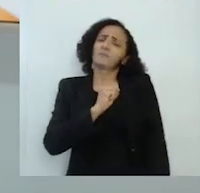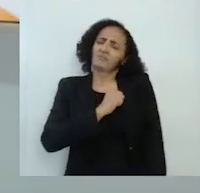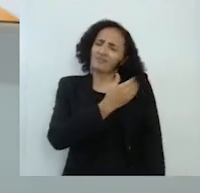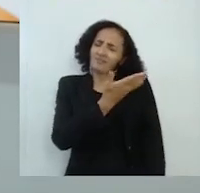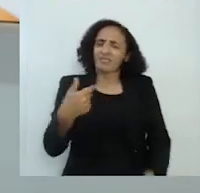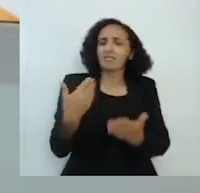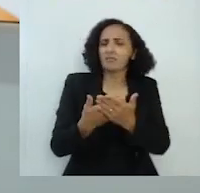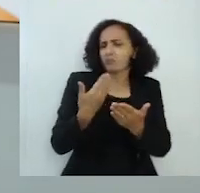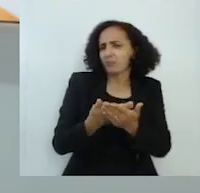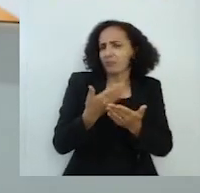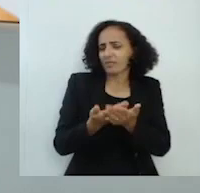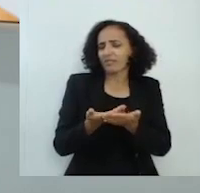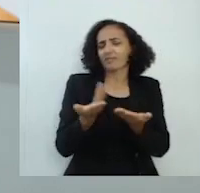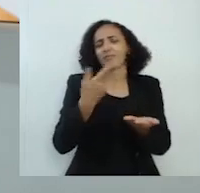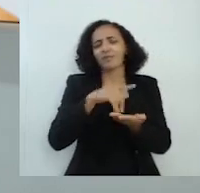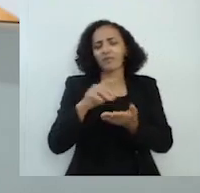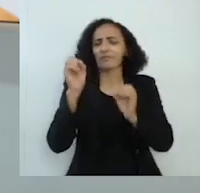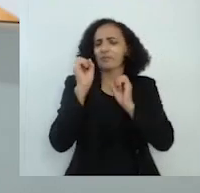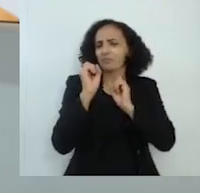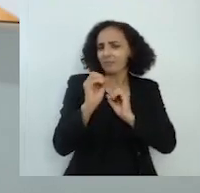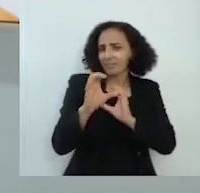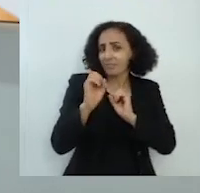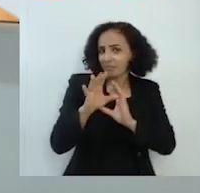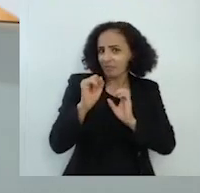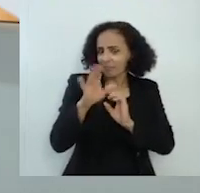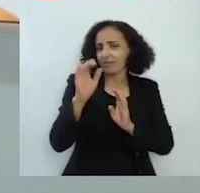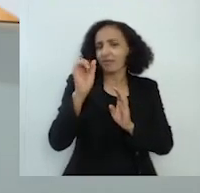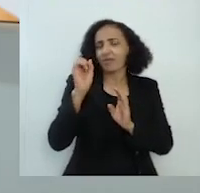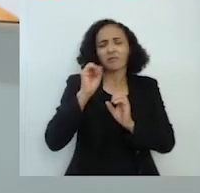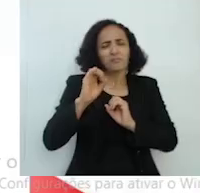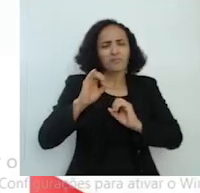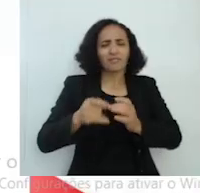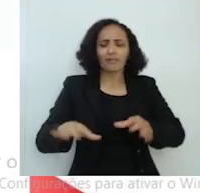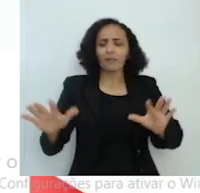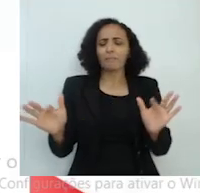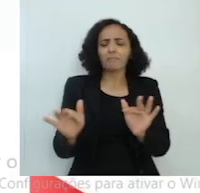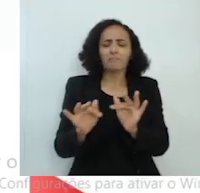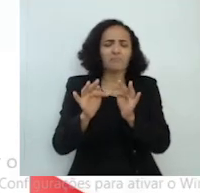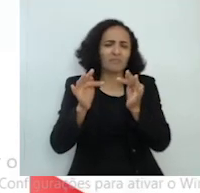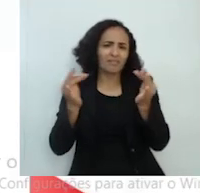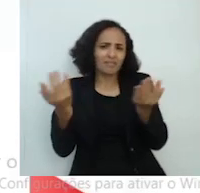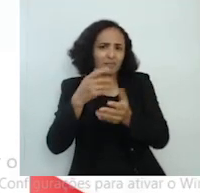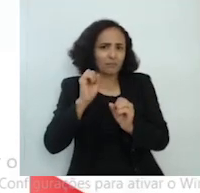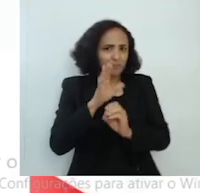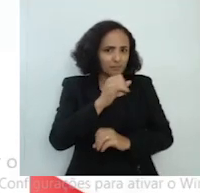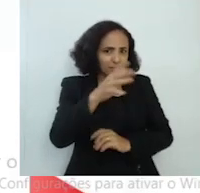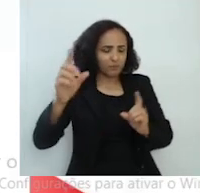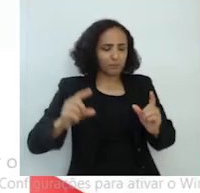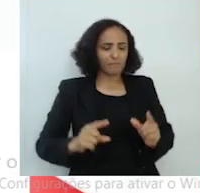porque a professora aqui vai tentar esmiuçar para vocês. Um modo de produção capitalista.